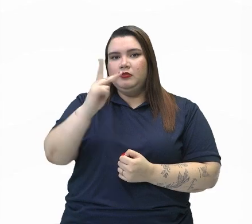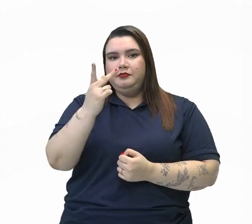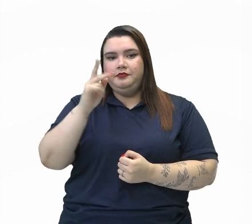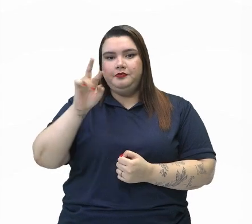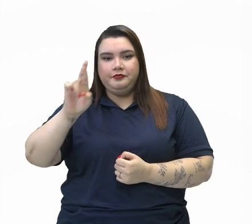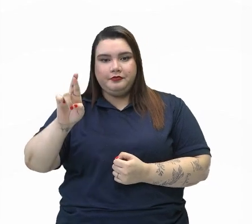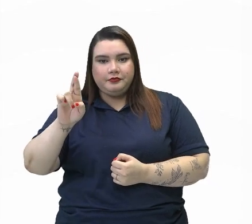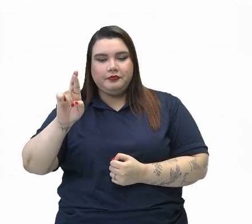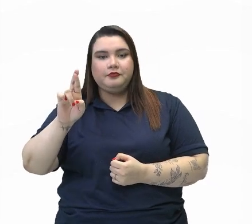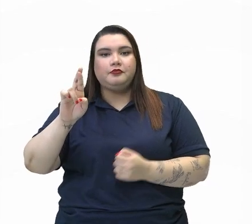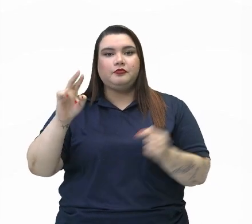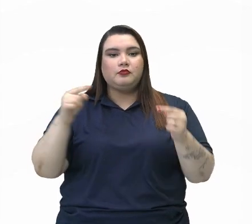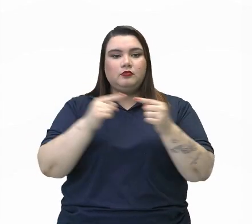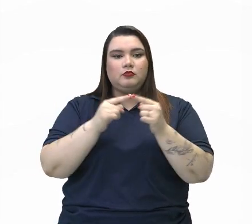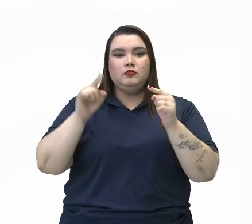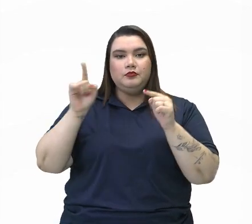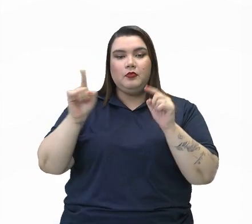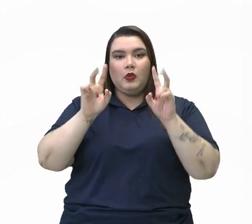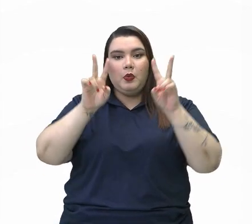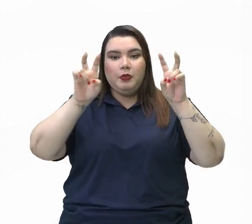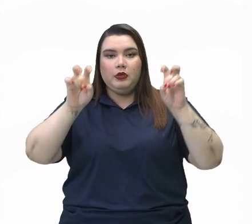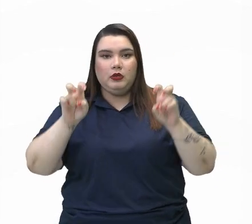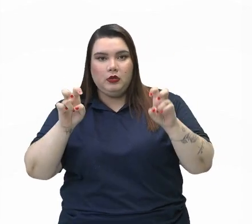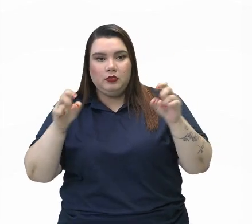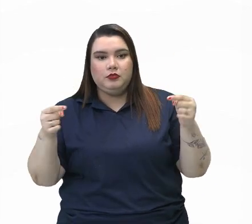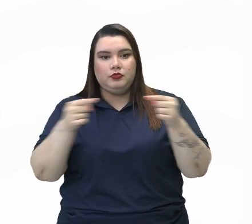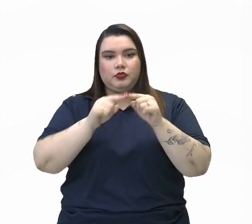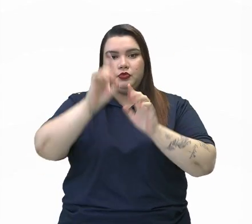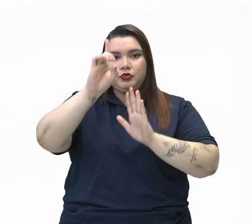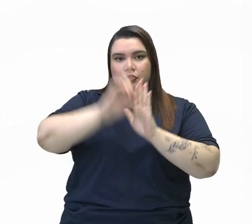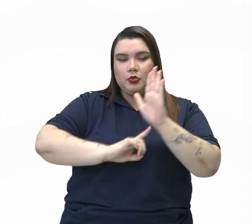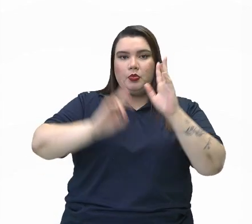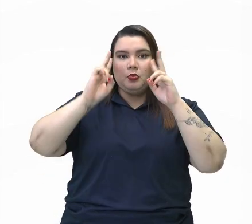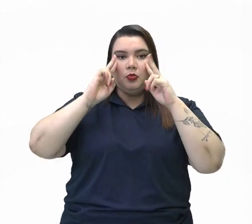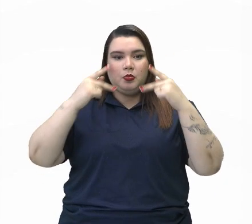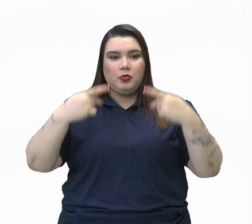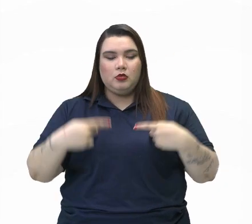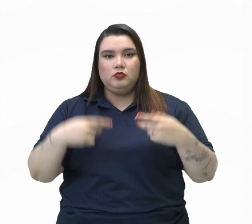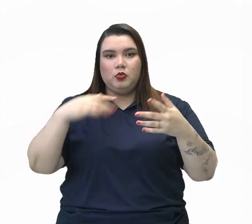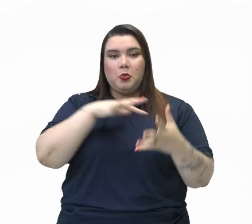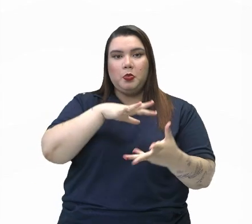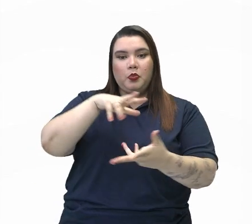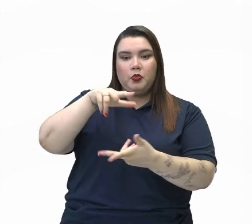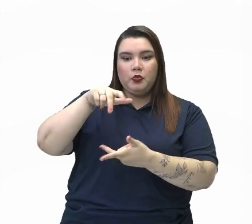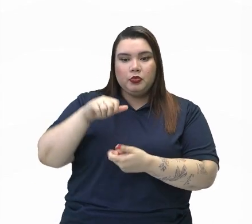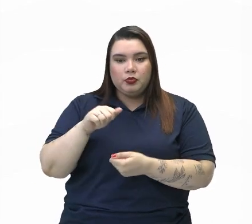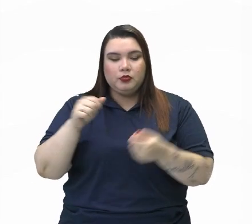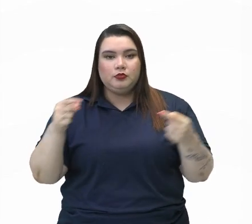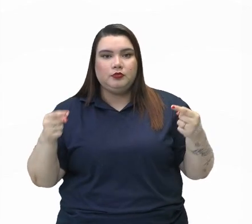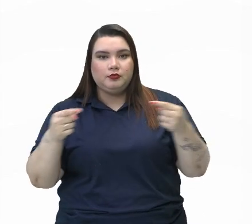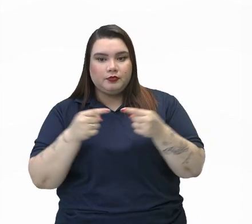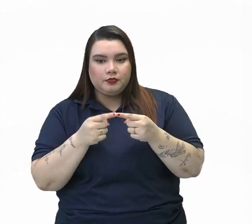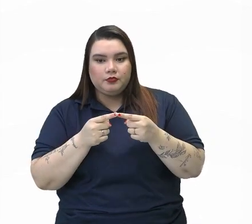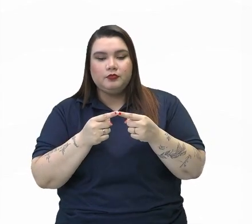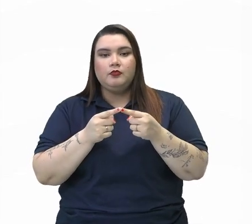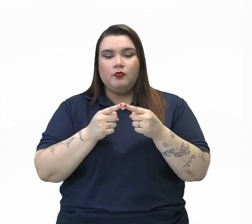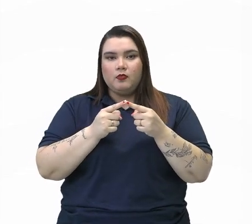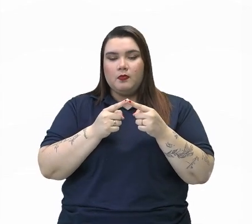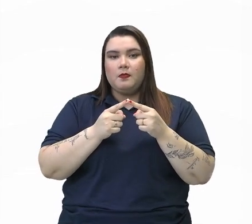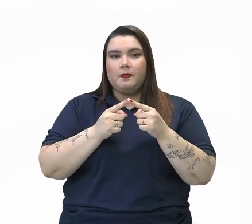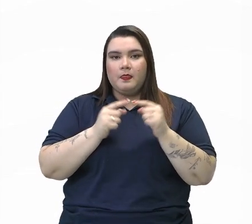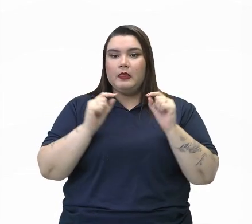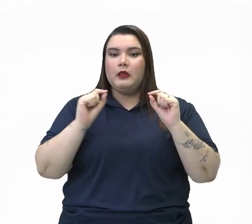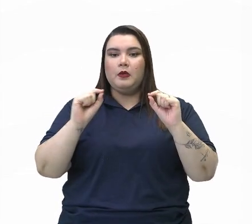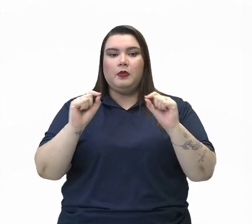UDHR. Então, esse tema, né, direitos humanos, direitos universais, né, ou Declaração Universal